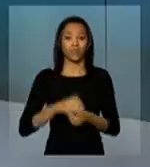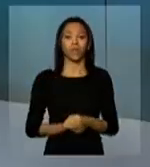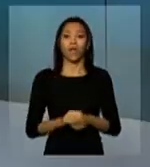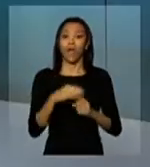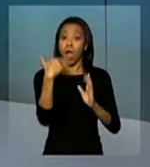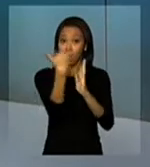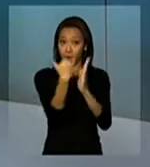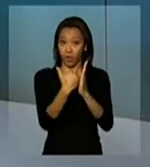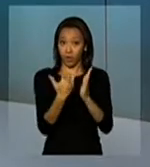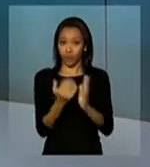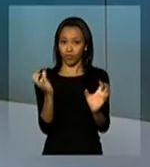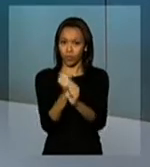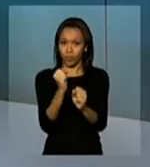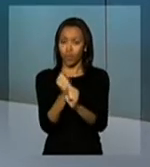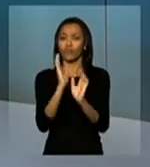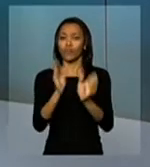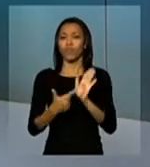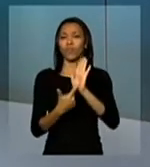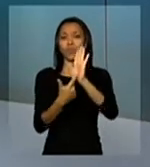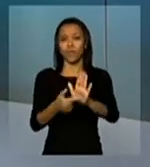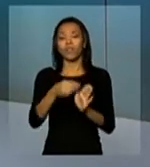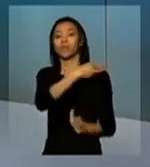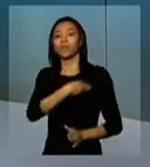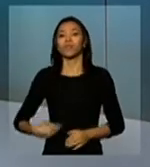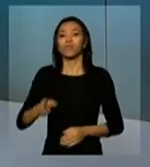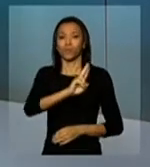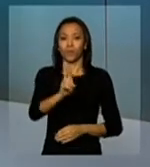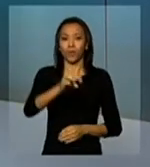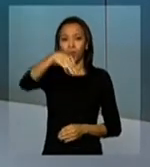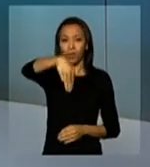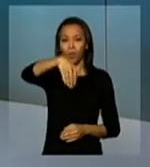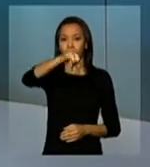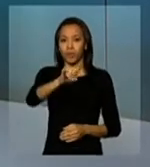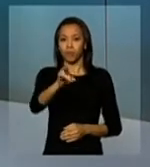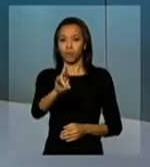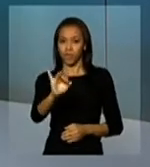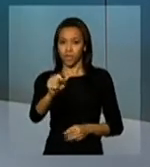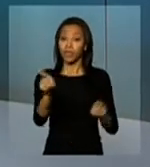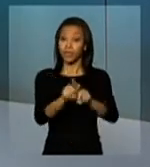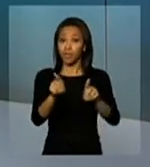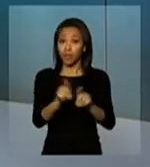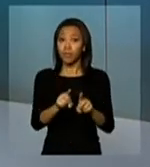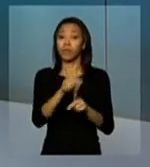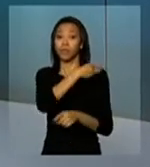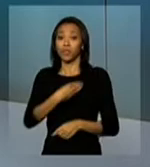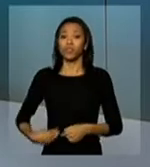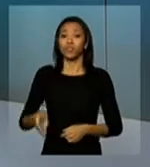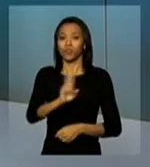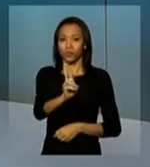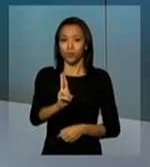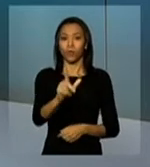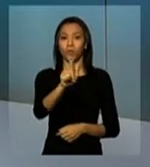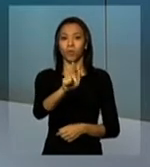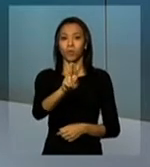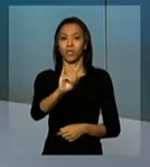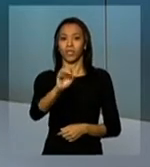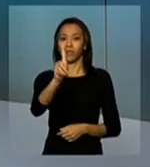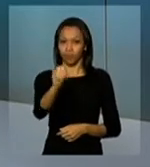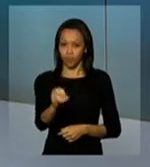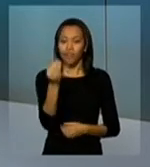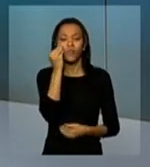A programação do orçamento foi apresentada pela ministra do Planejamento, Miriam Belchior, e pelo ministro da Fazenda, Guido